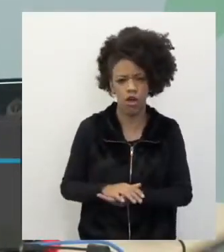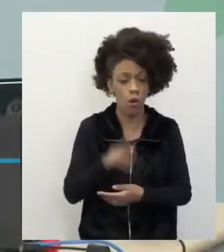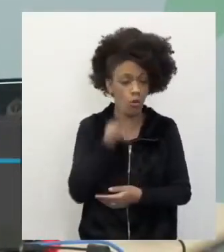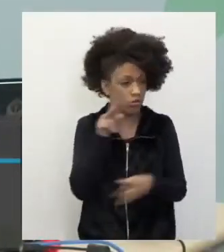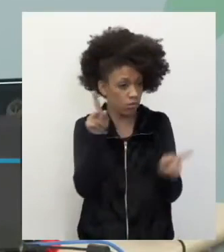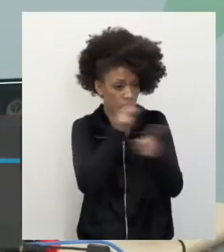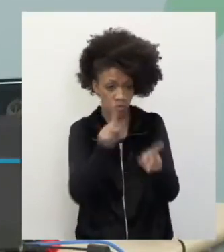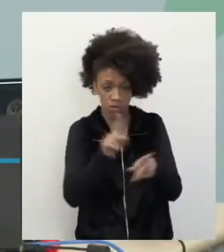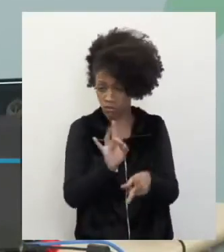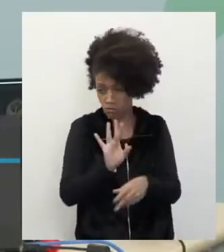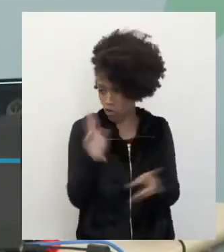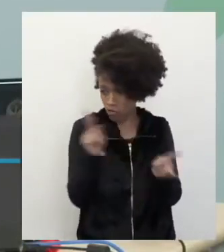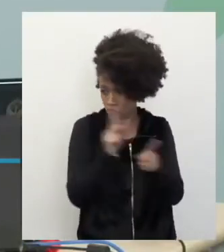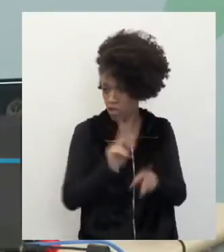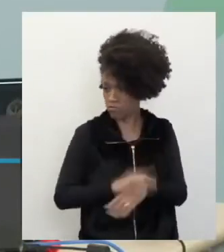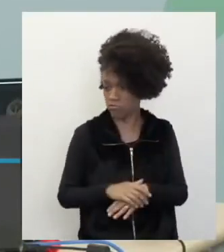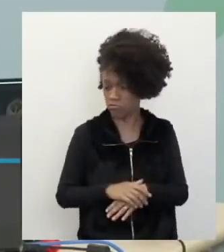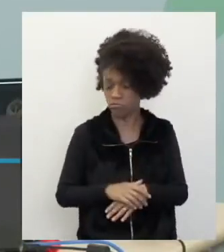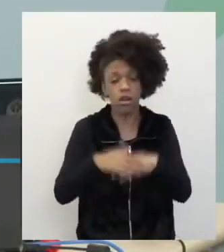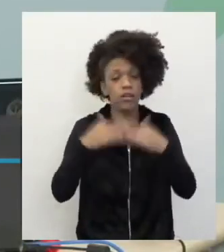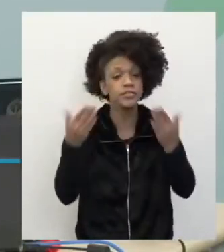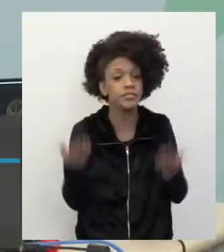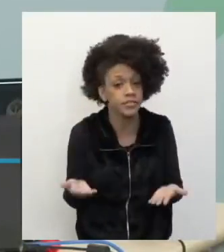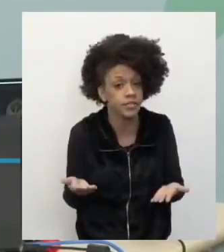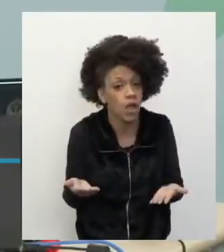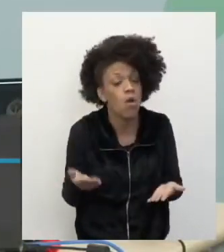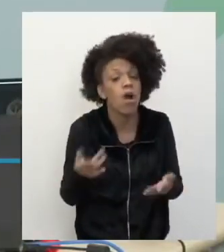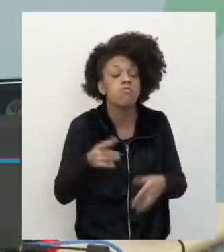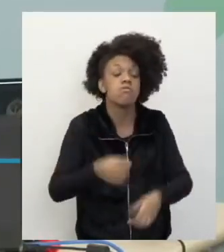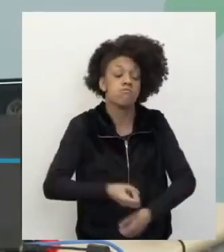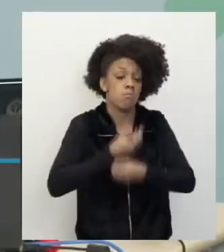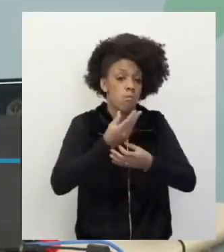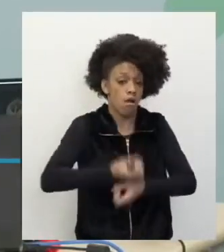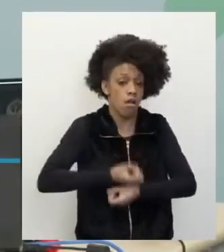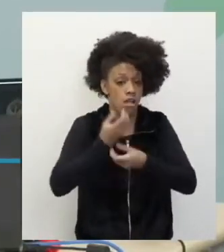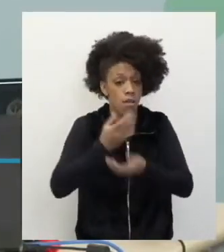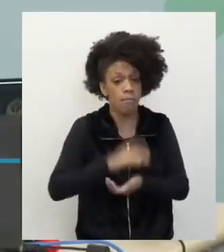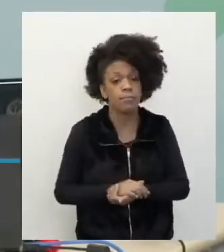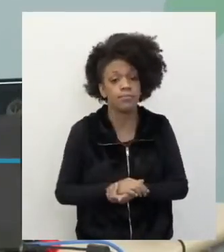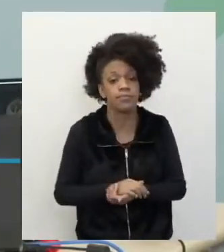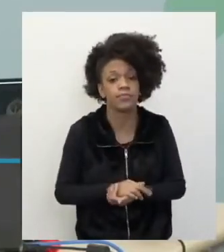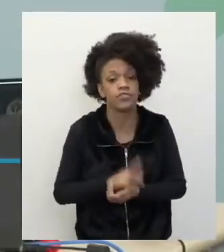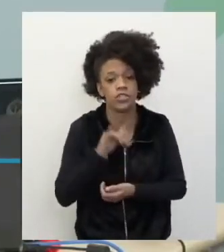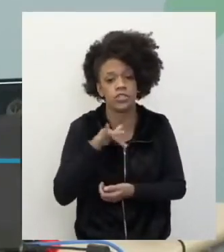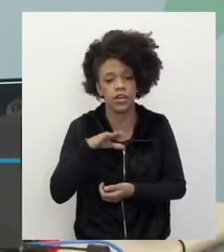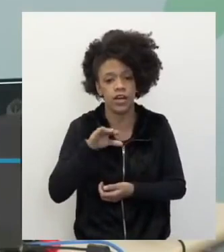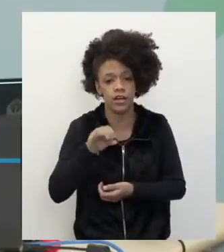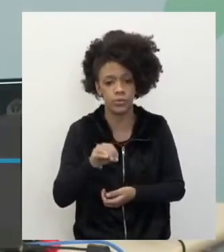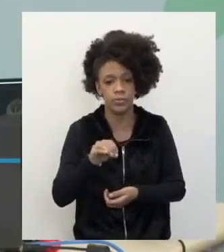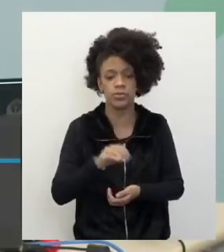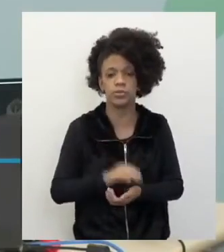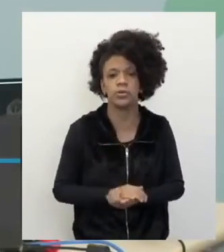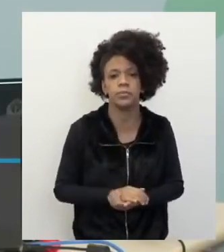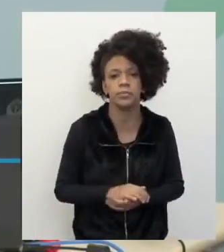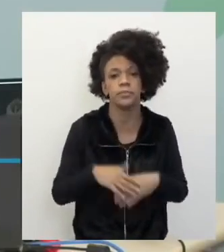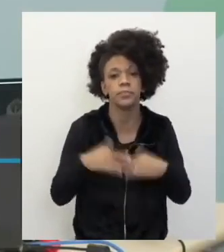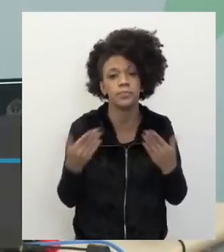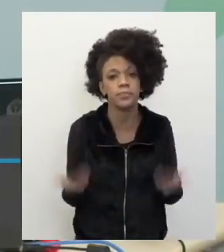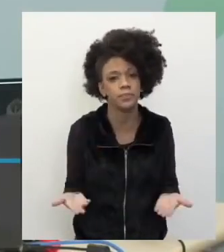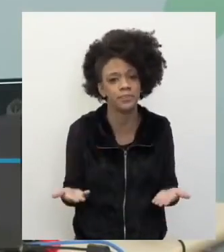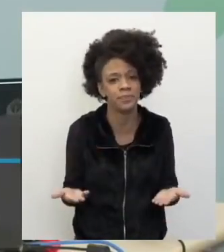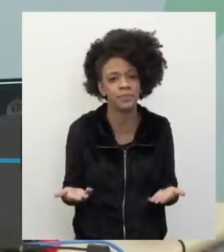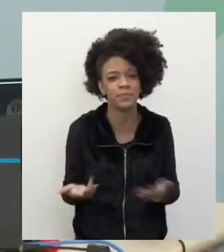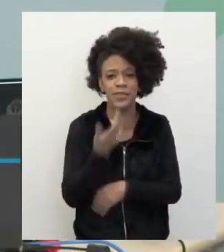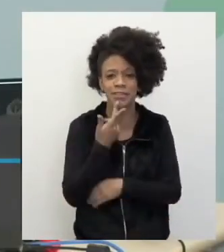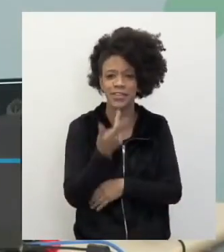eu só vejo o vento. Então, assim, nesse poema de Fernando Pessoa, eu enxergo muito bem que o guardador de rebanhos, ele fala